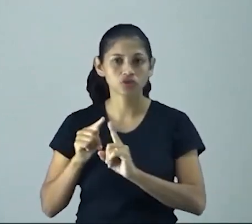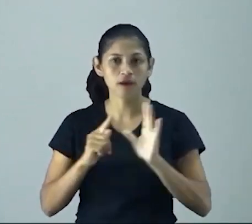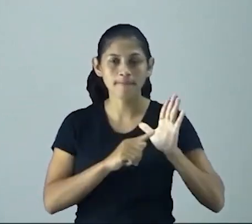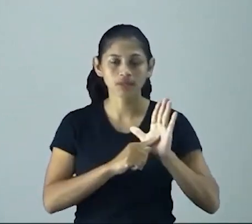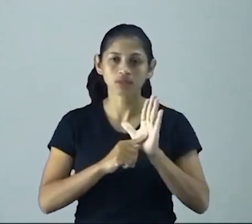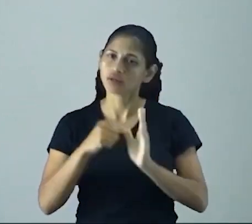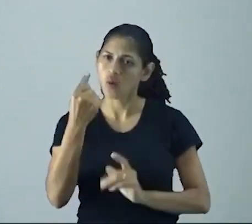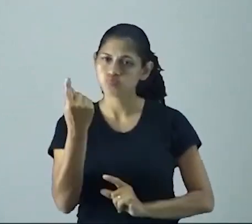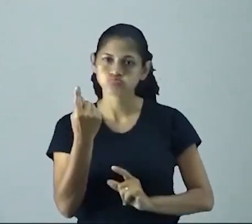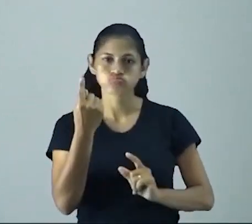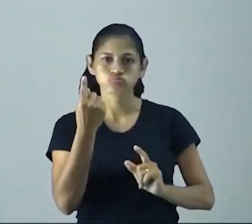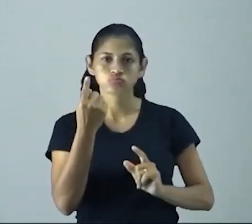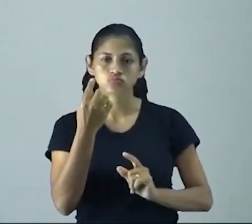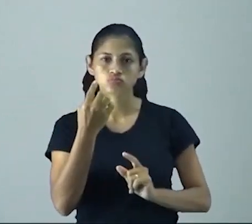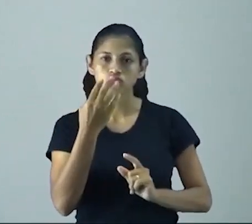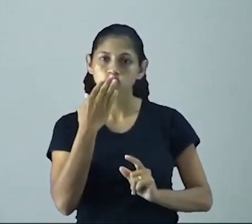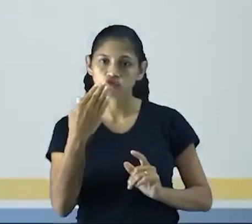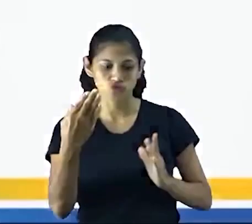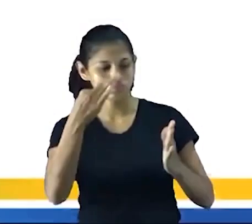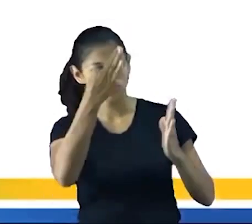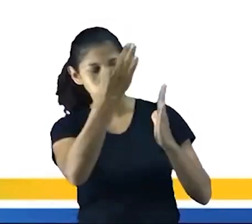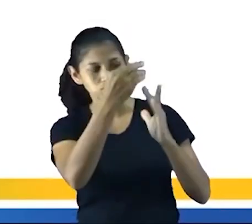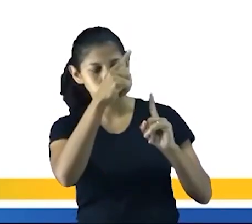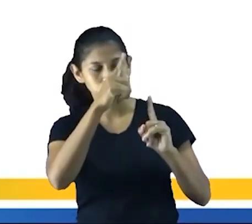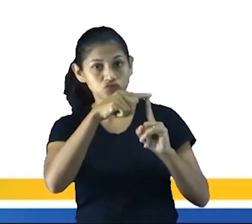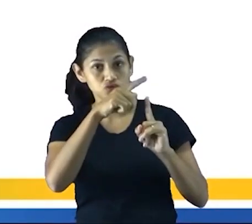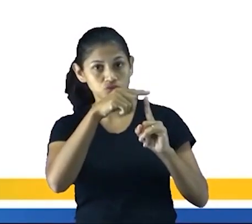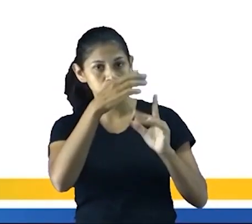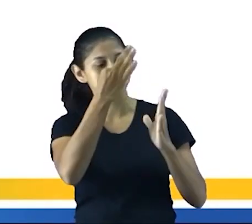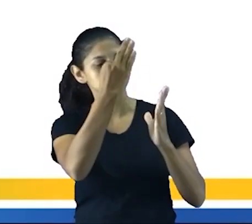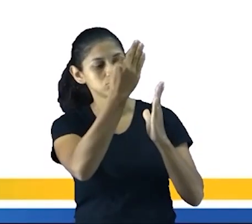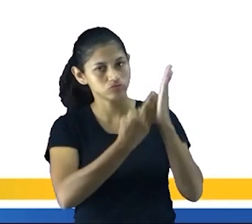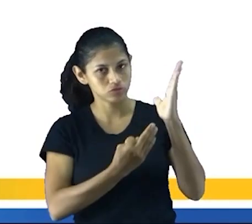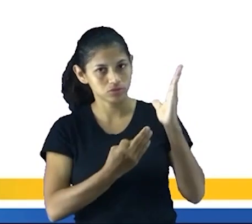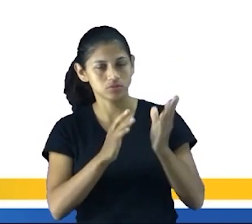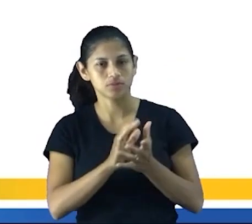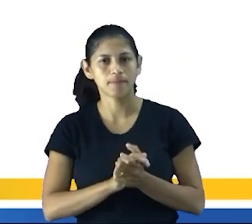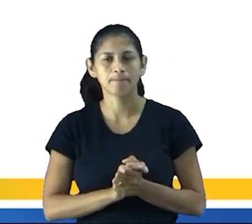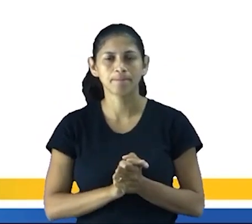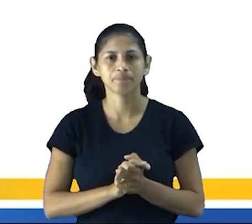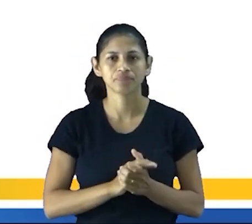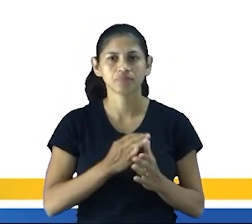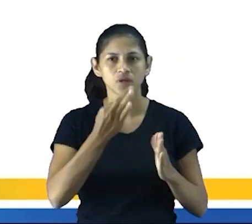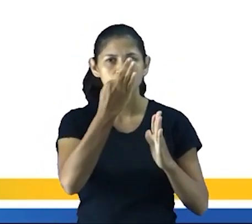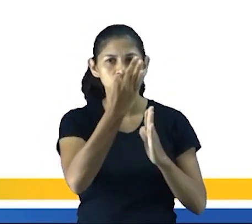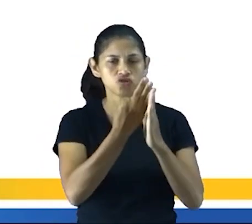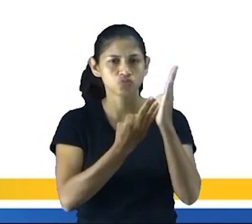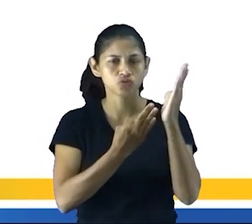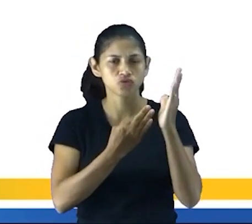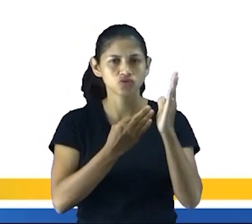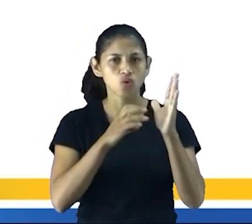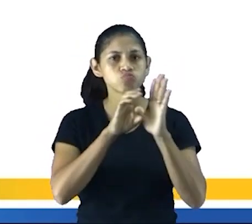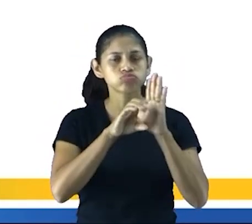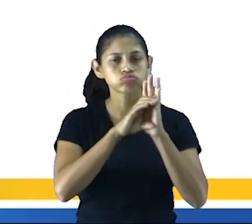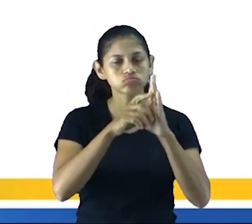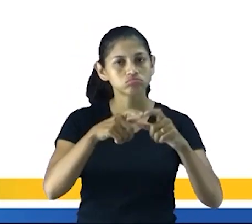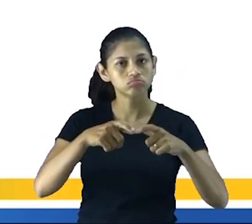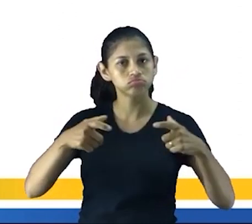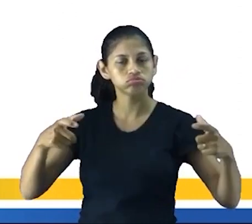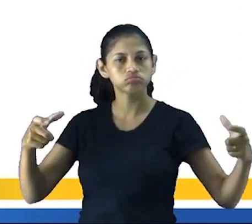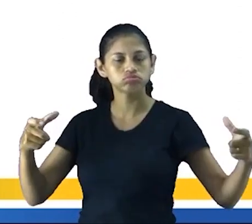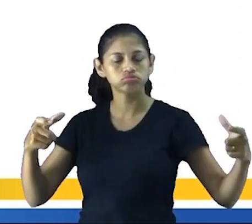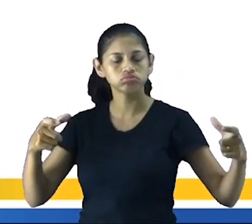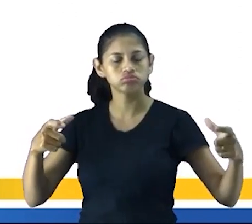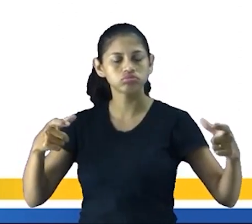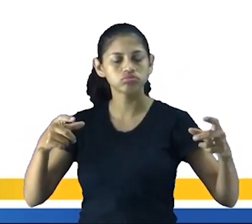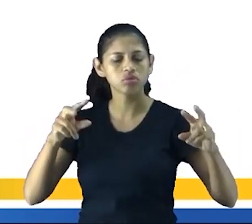de texto, ok? Então, enquanto a tipologia é um conceito mais amplo que diz respeito